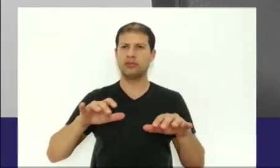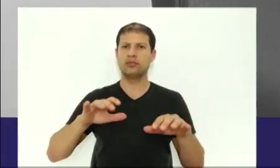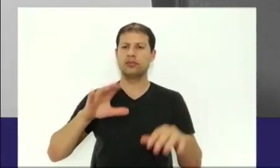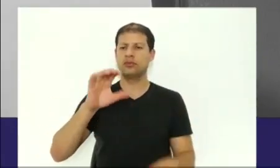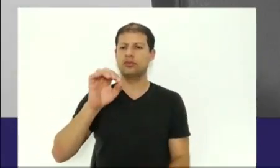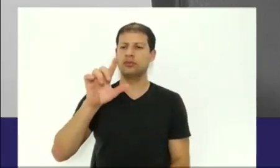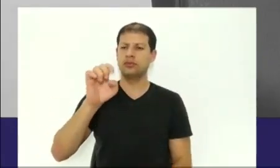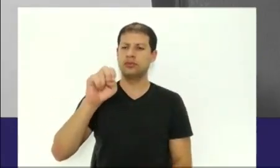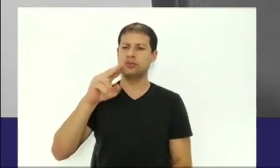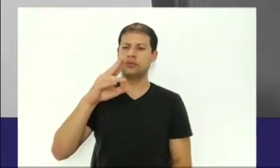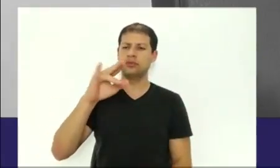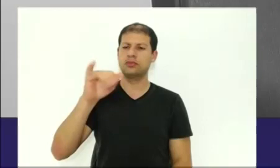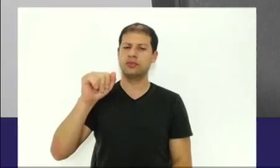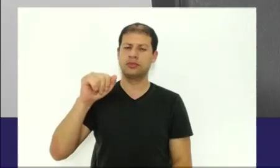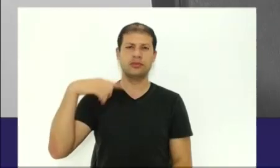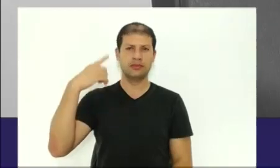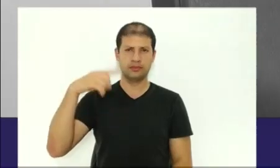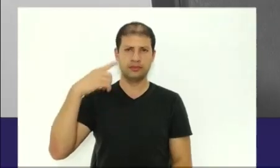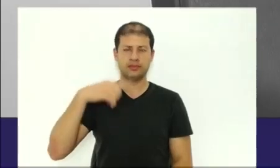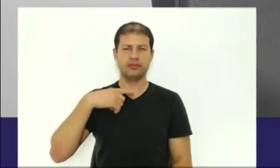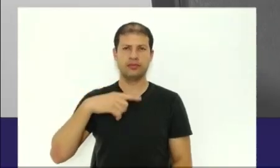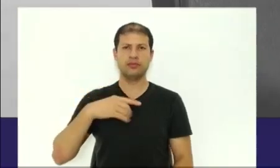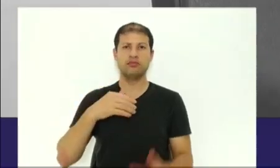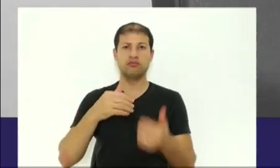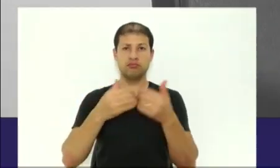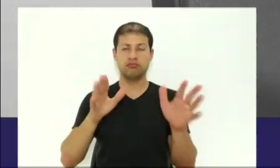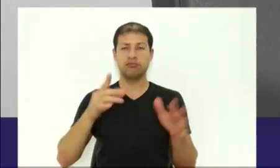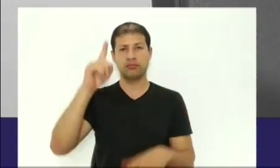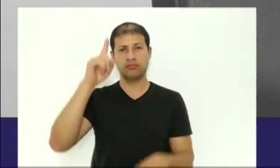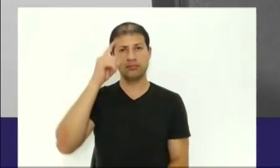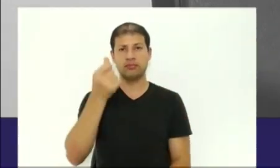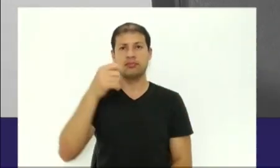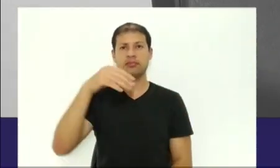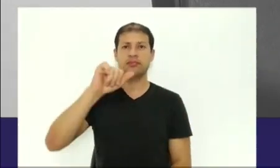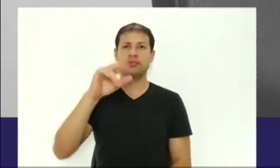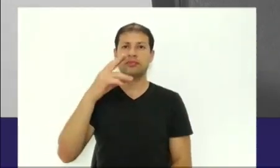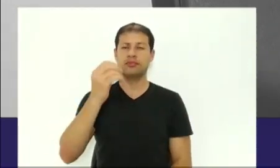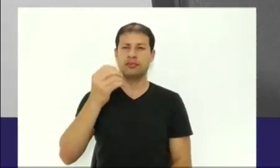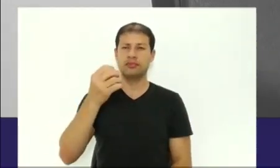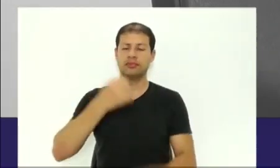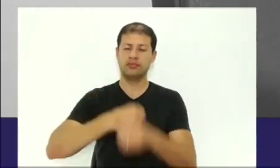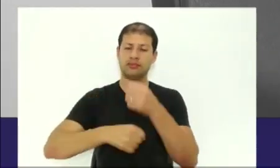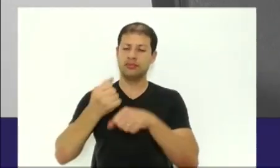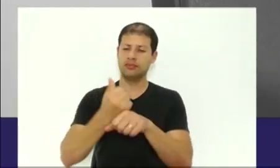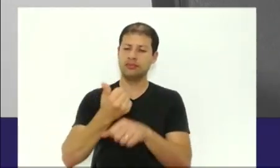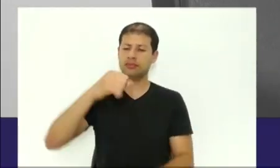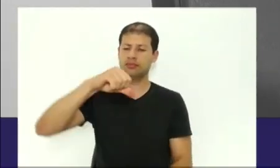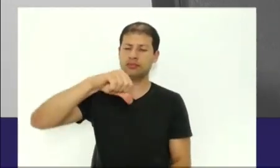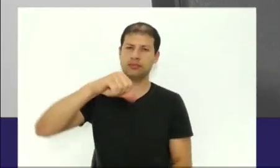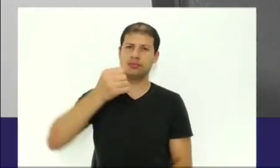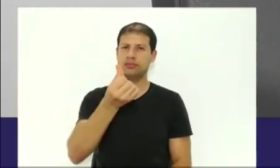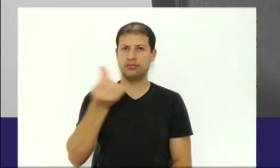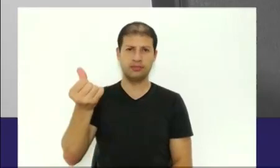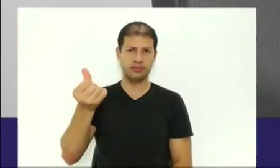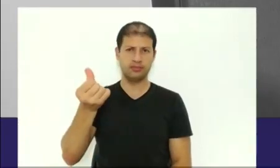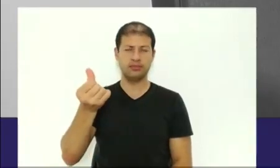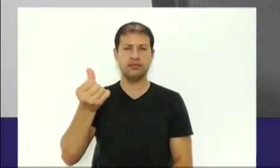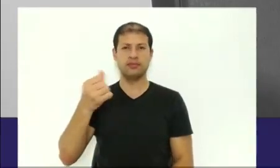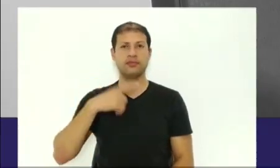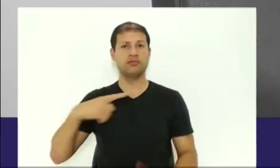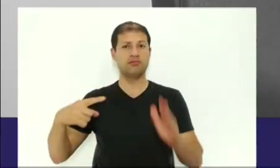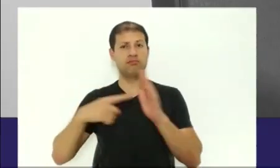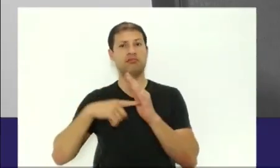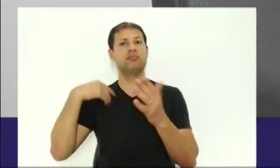em 6 de março de 1966 pelo advogado Dr. Newton Colense, com o objetivo que prevalece desde o